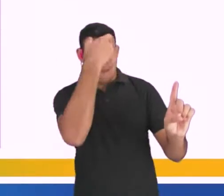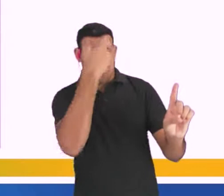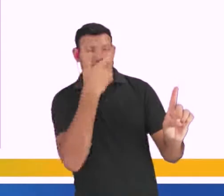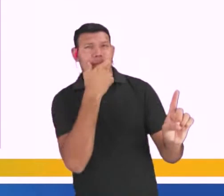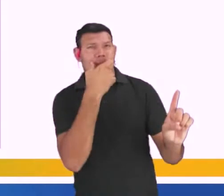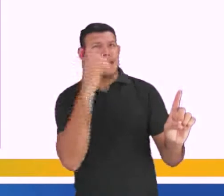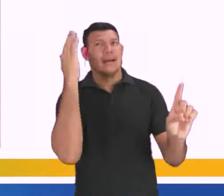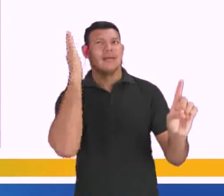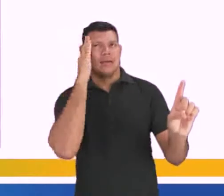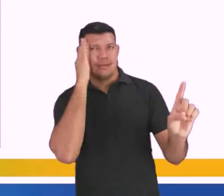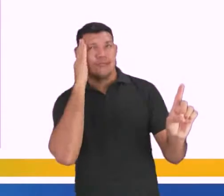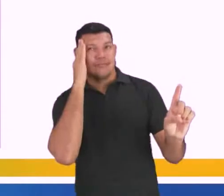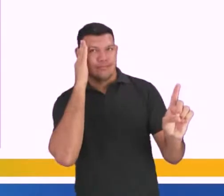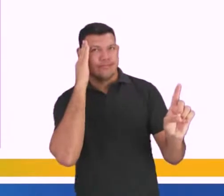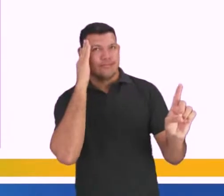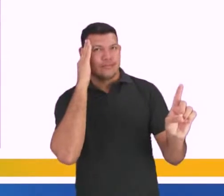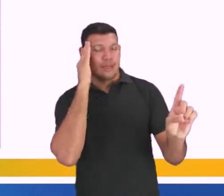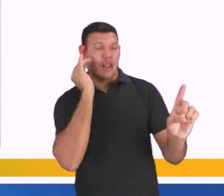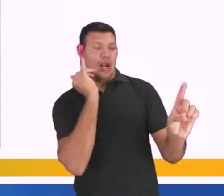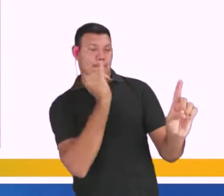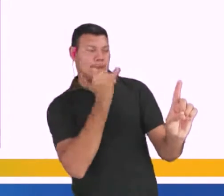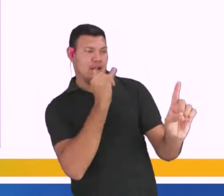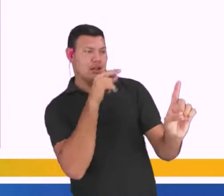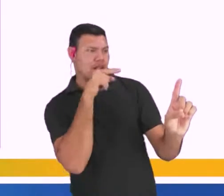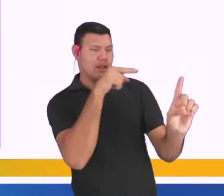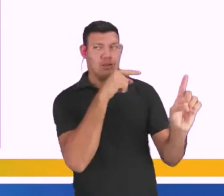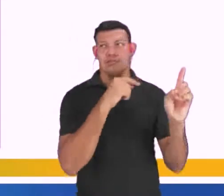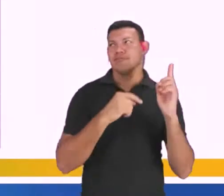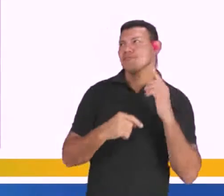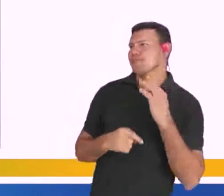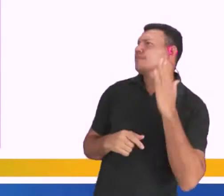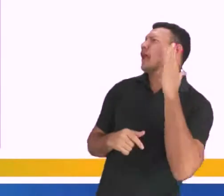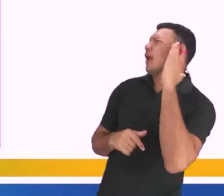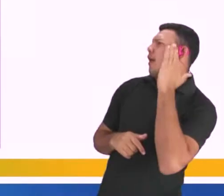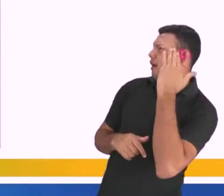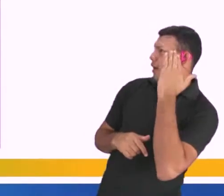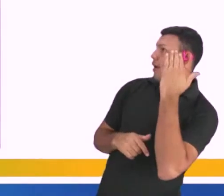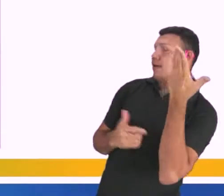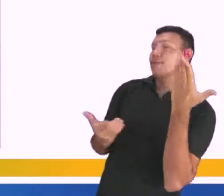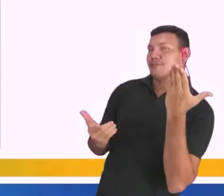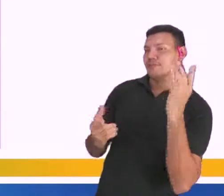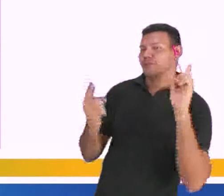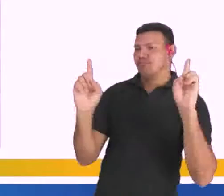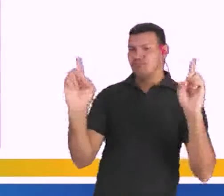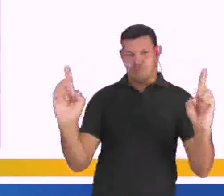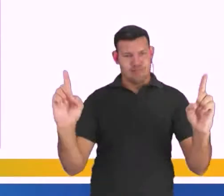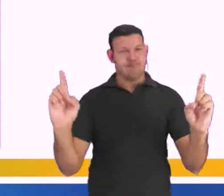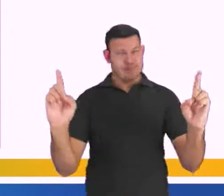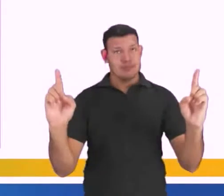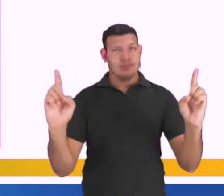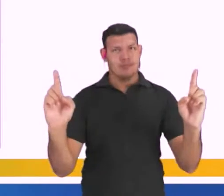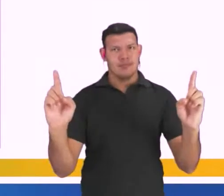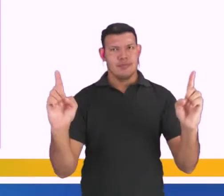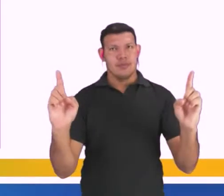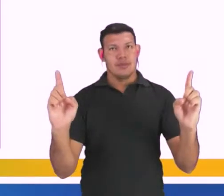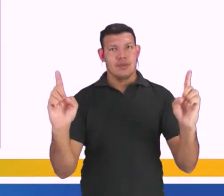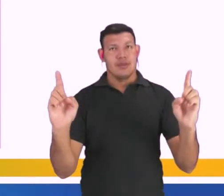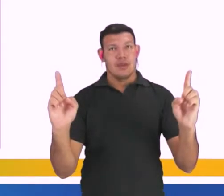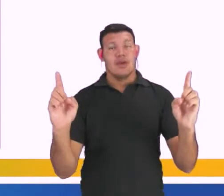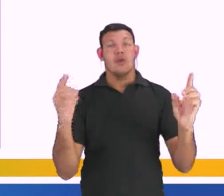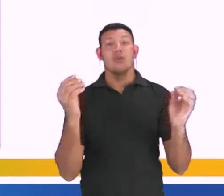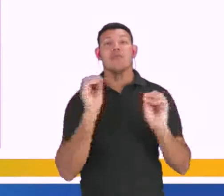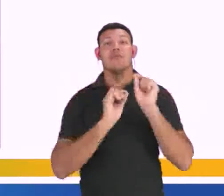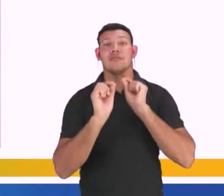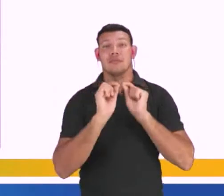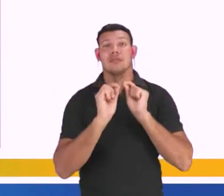no interlocutor, isso. Naquela pessoa com quem a gente está se comunicando. O objetivo é convencer